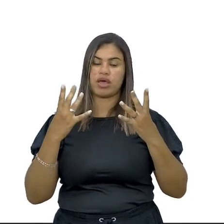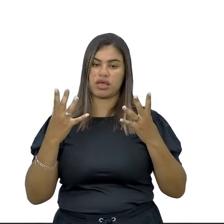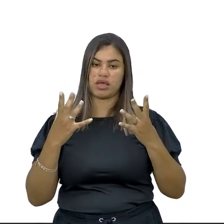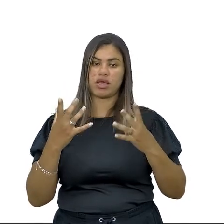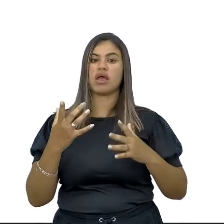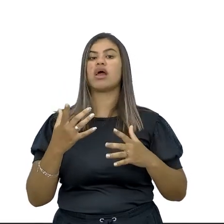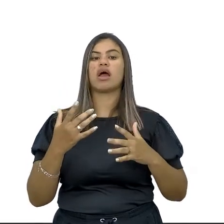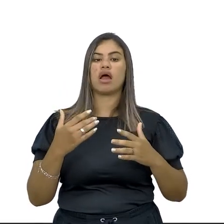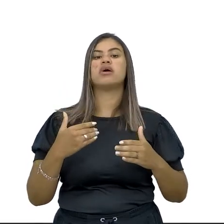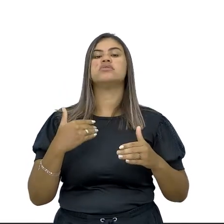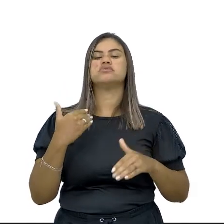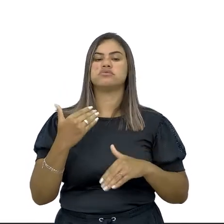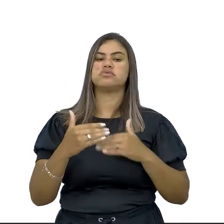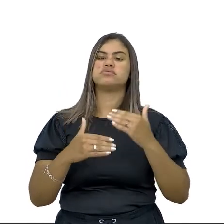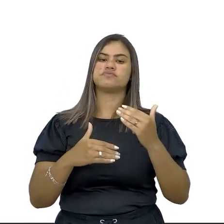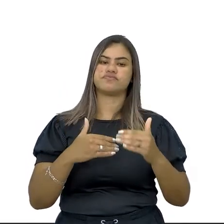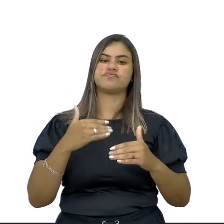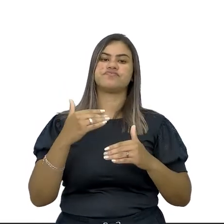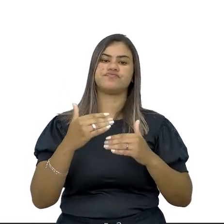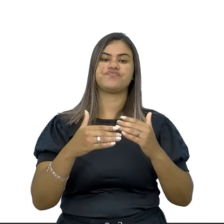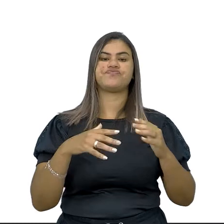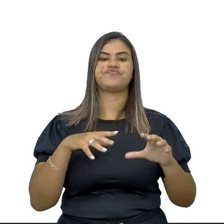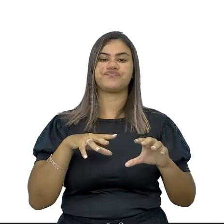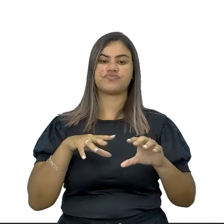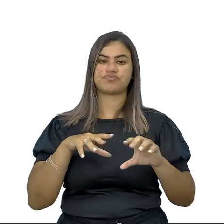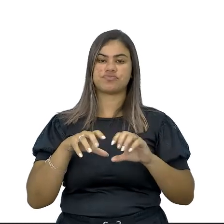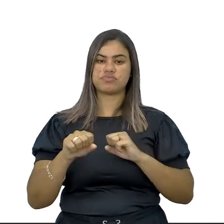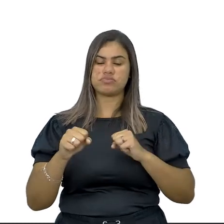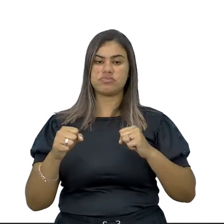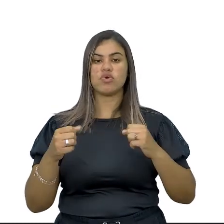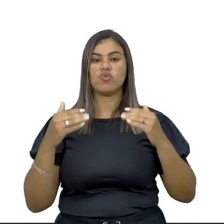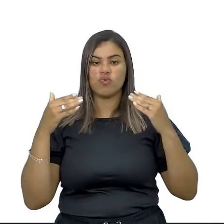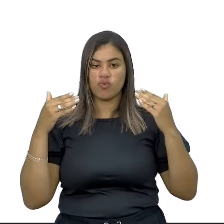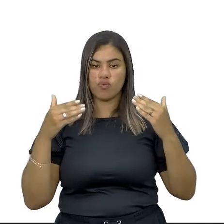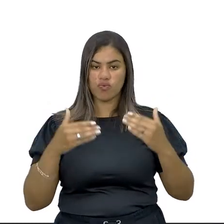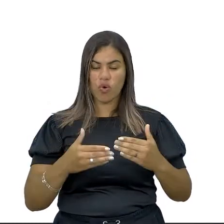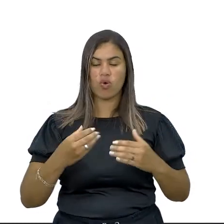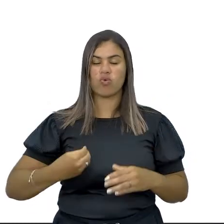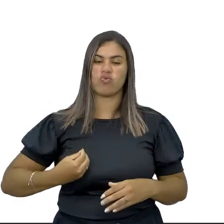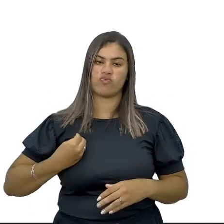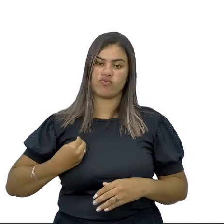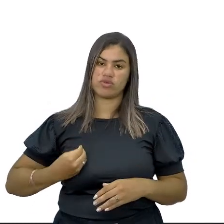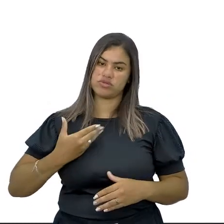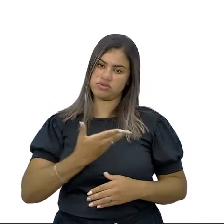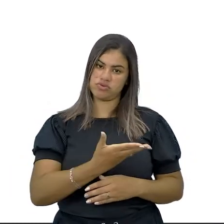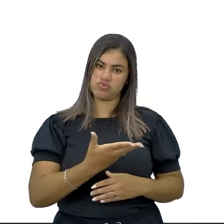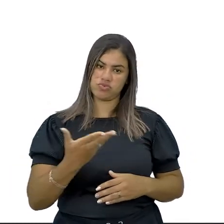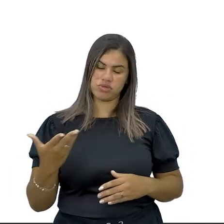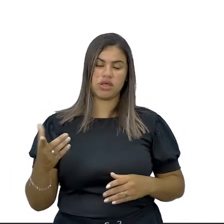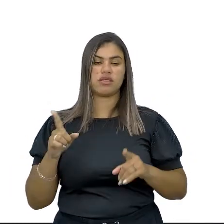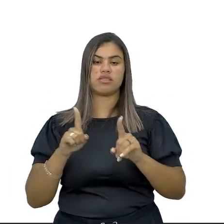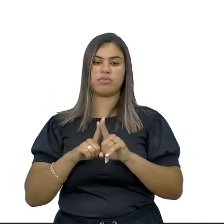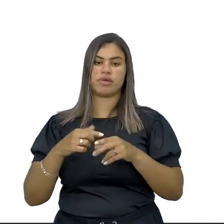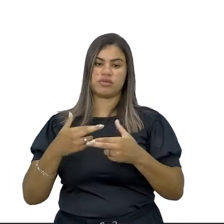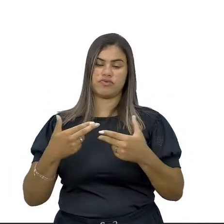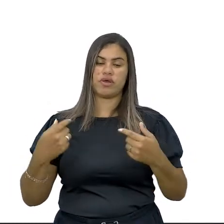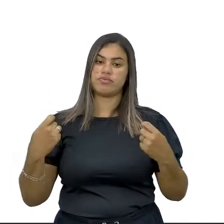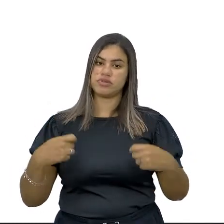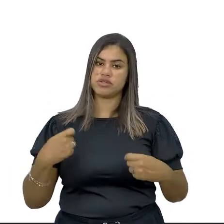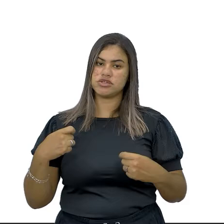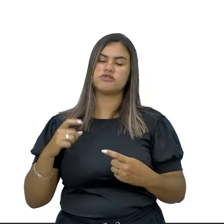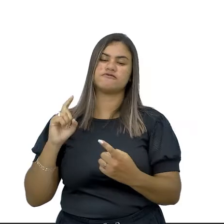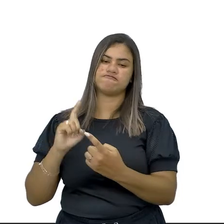sempre promovendo formações pautadas na realidade de vocês e atendendo às necessidades de